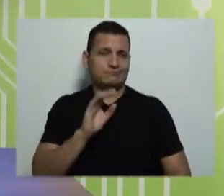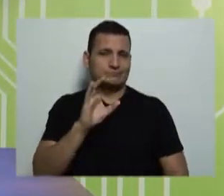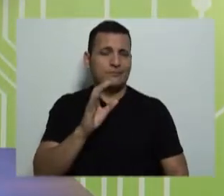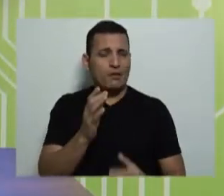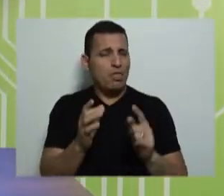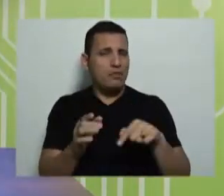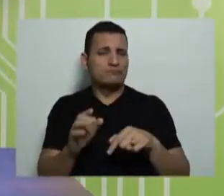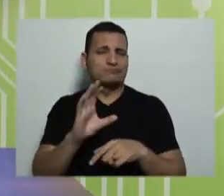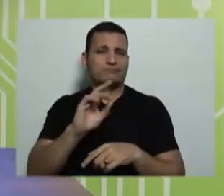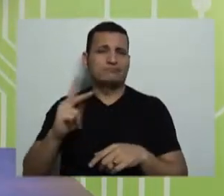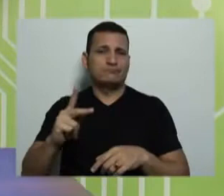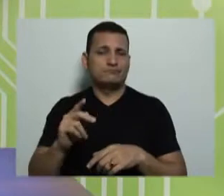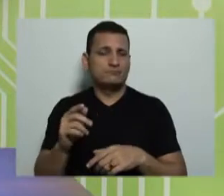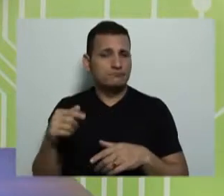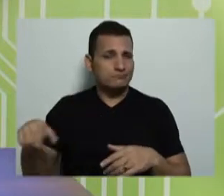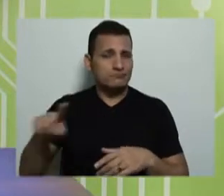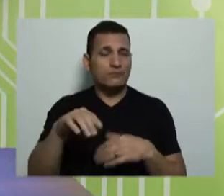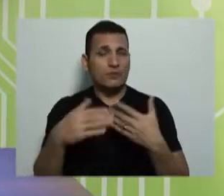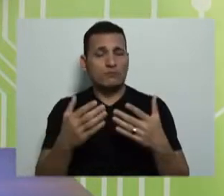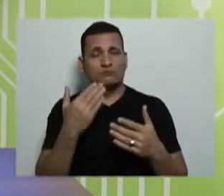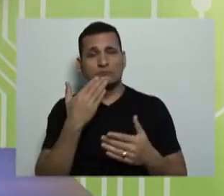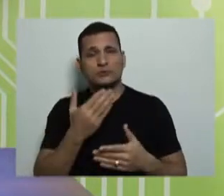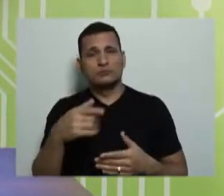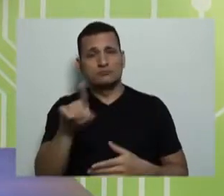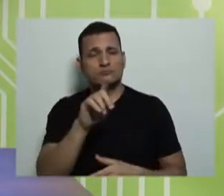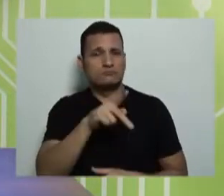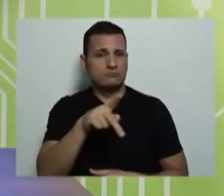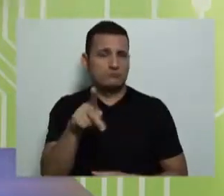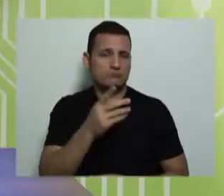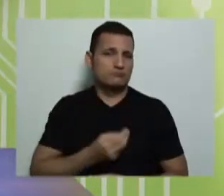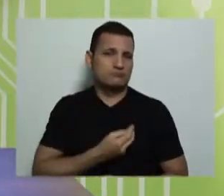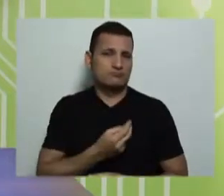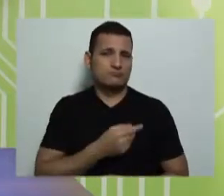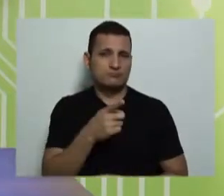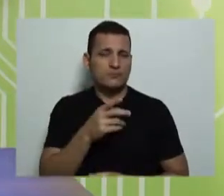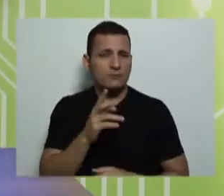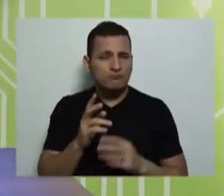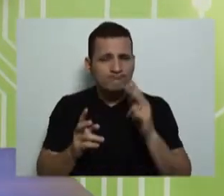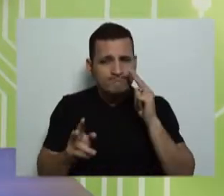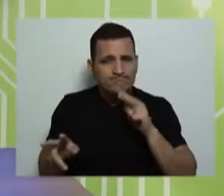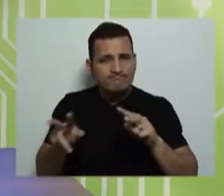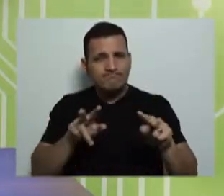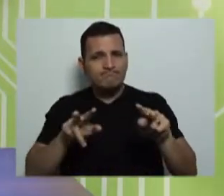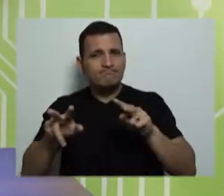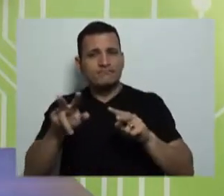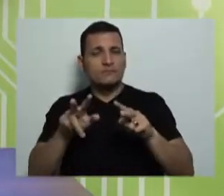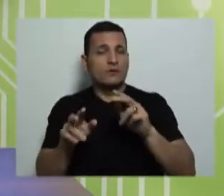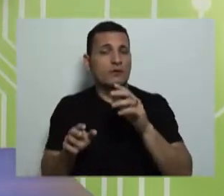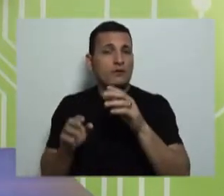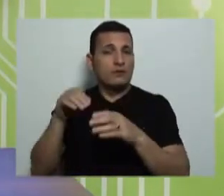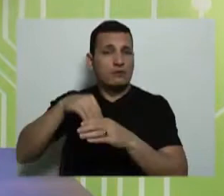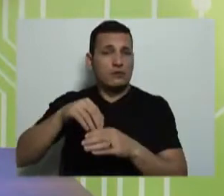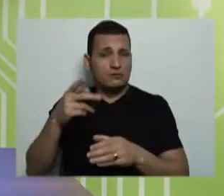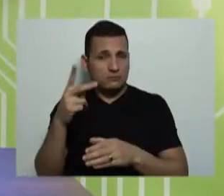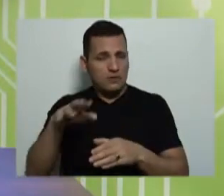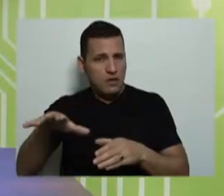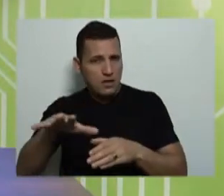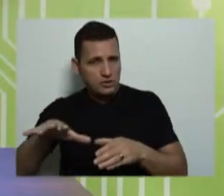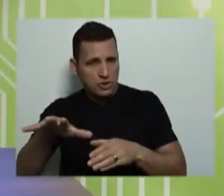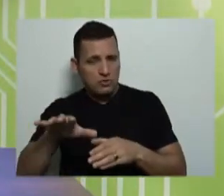nossos orientadores presenciais, que são os nossos professores presenciais, para ficar de olho. Procurar na cidade de vocês e na